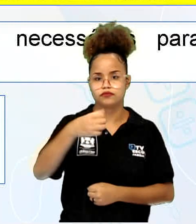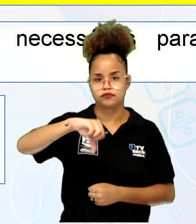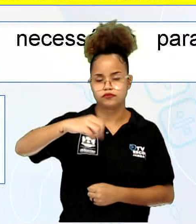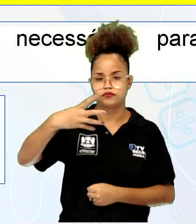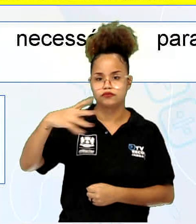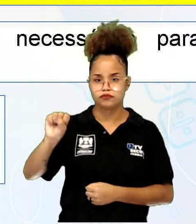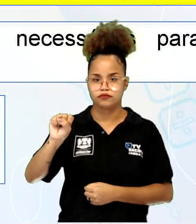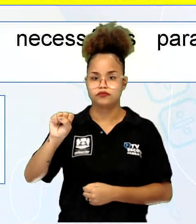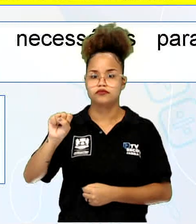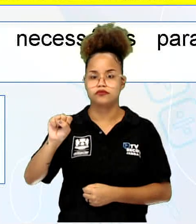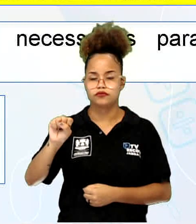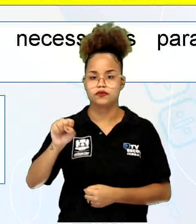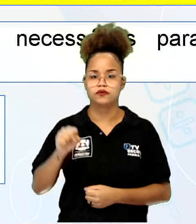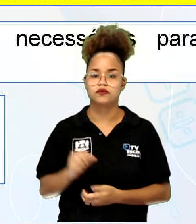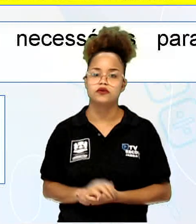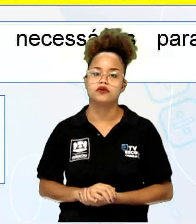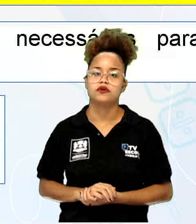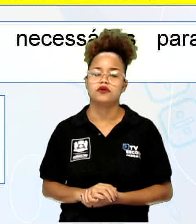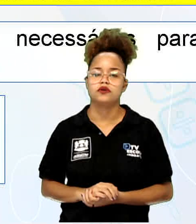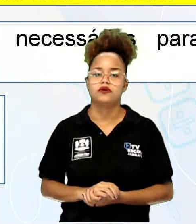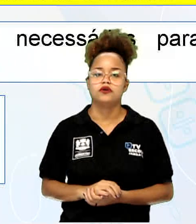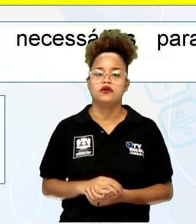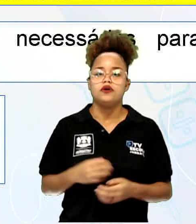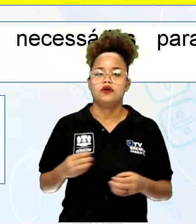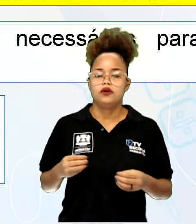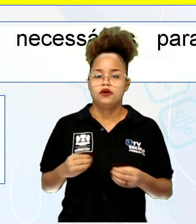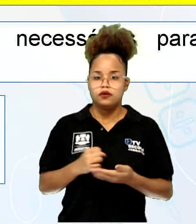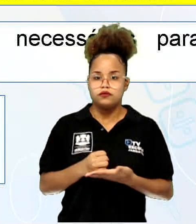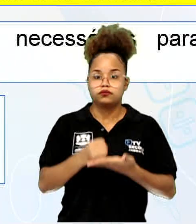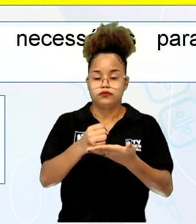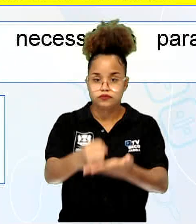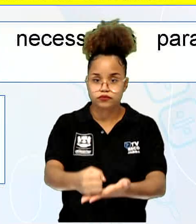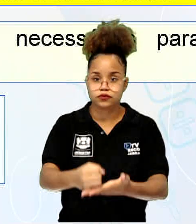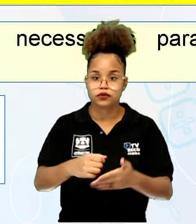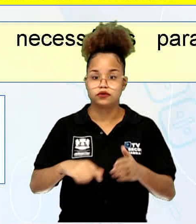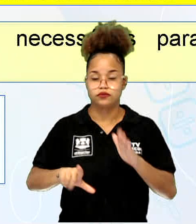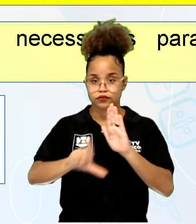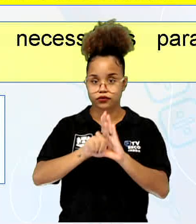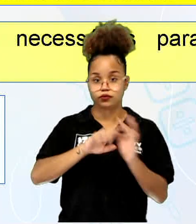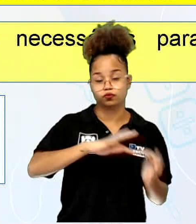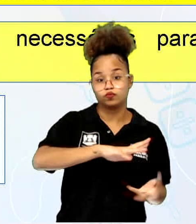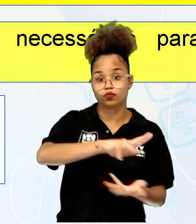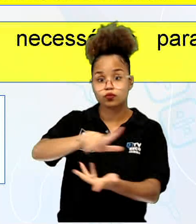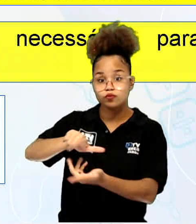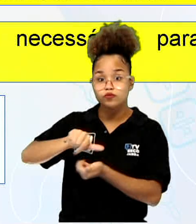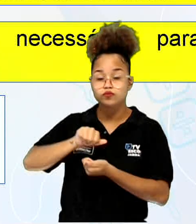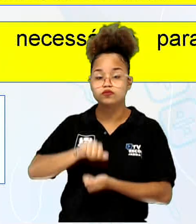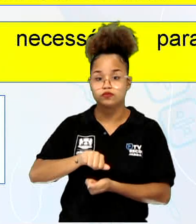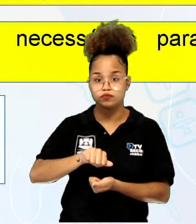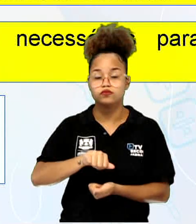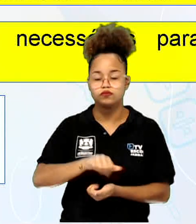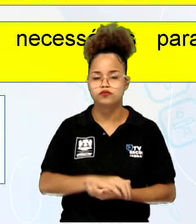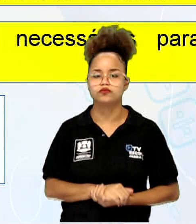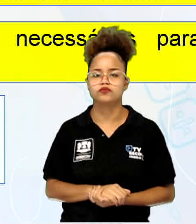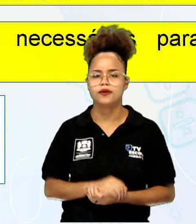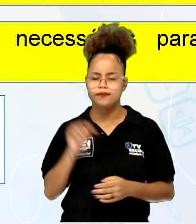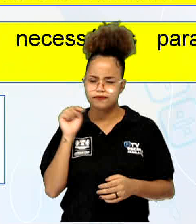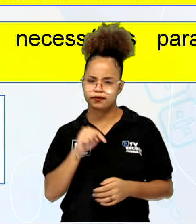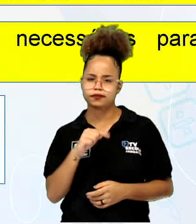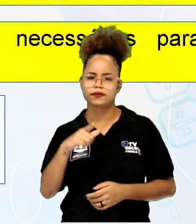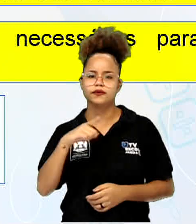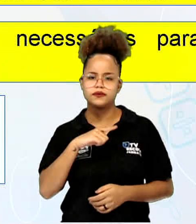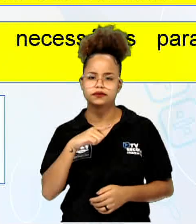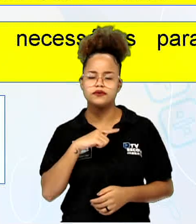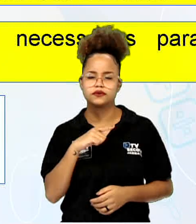1948 e serve para a conduta ética em todo o mundo. Nelas estão expressos os